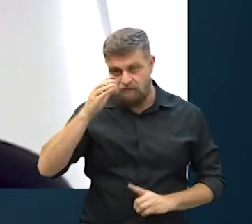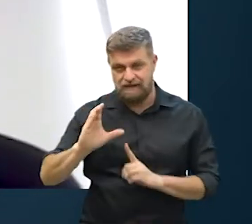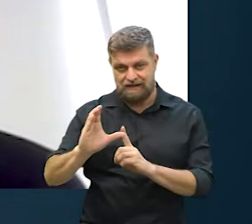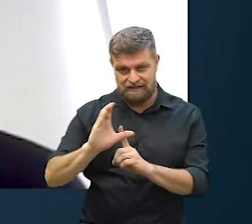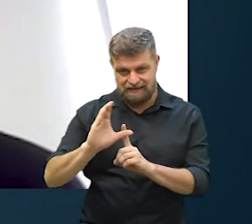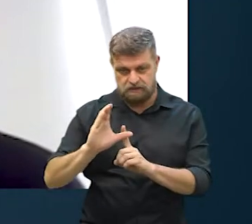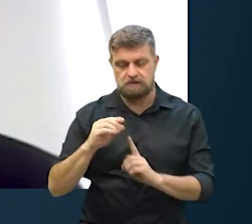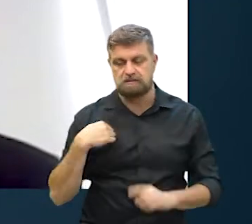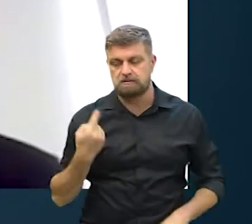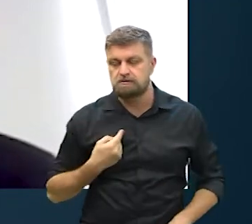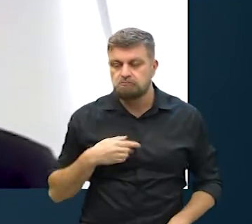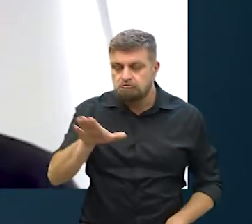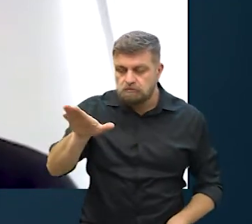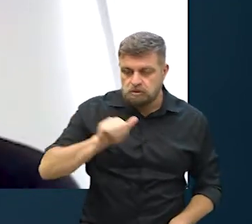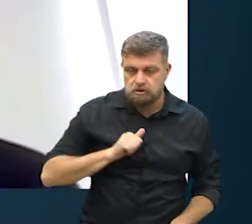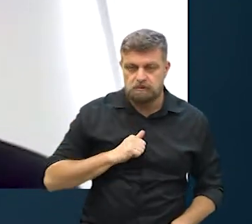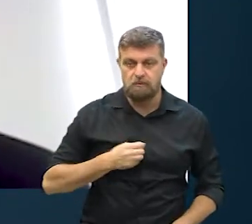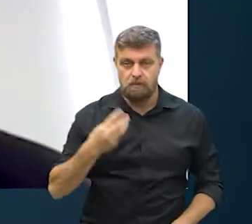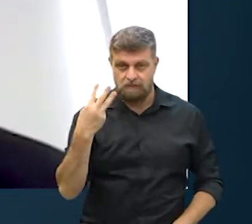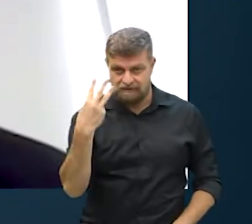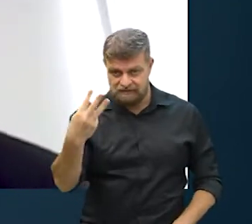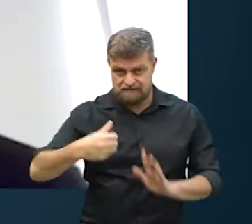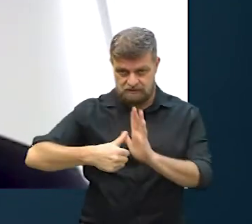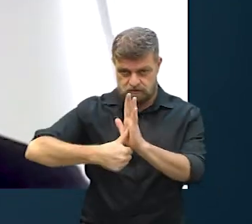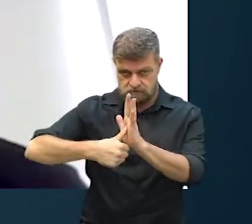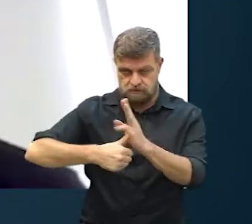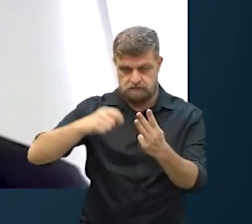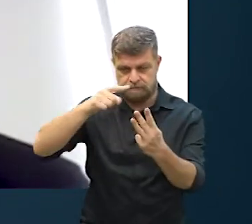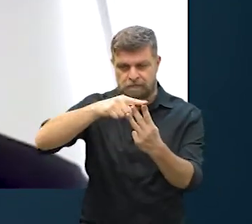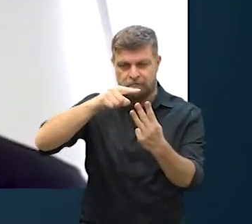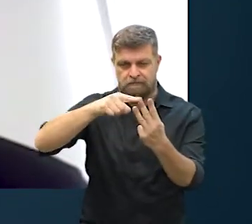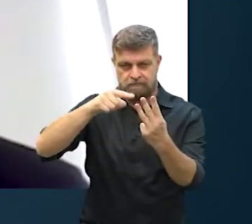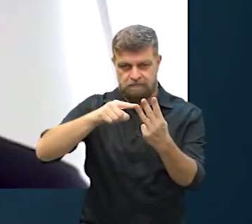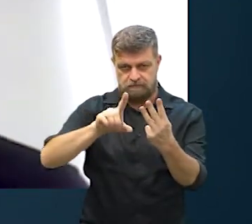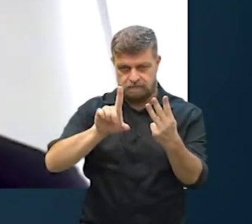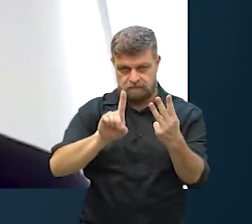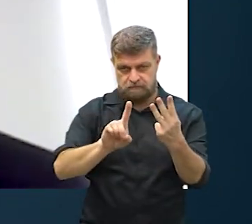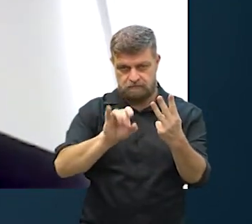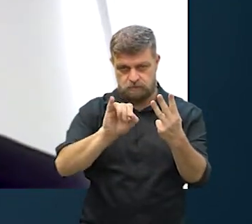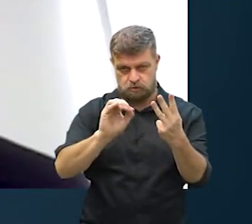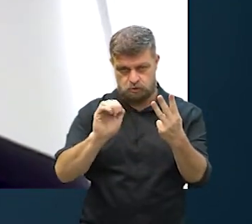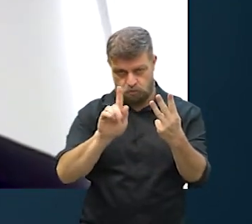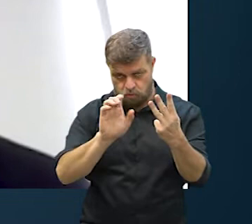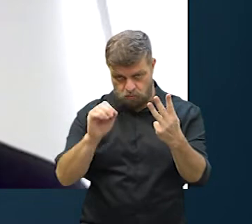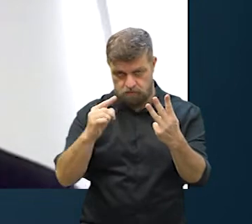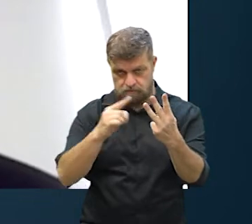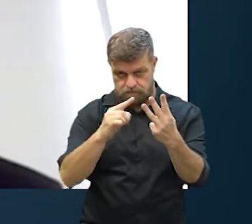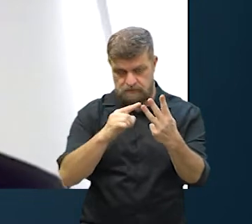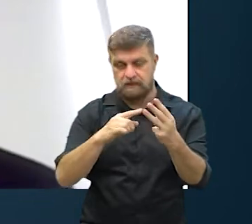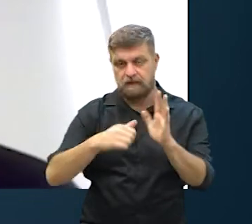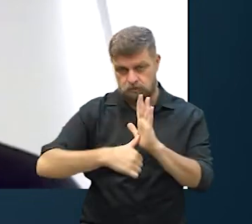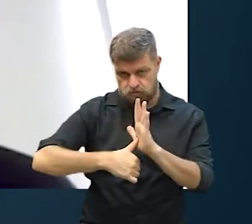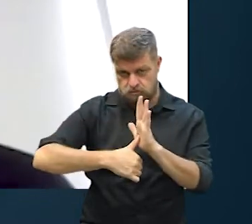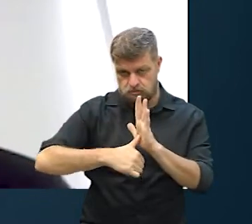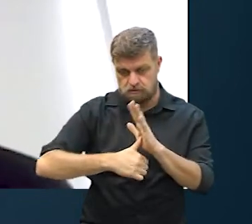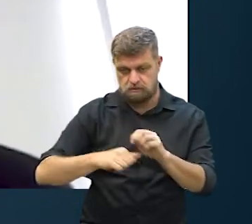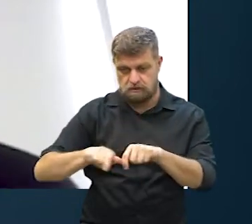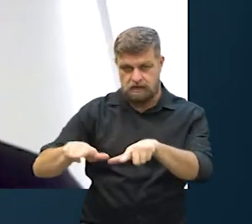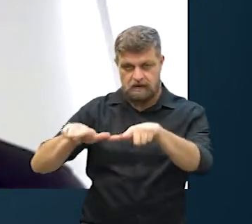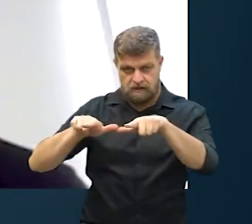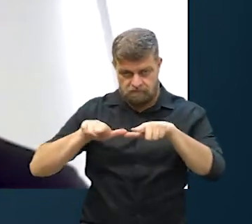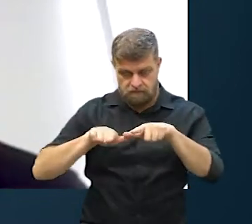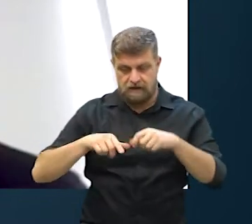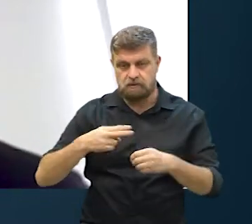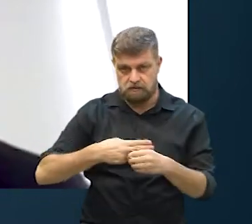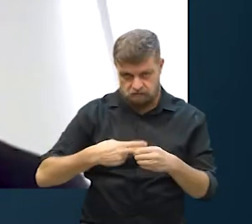cliente. Então, a gente trouxe um terceiro sócio, hoje nós somos 3 sócios, tem o João também, que é nosso diretor de tecnologia, também